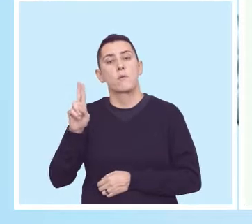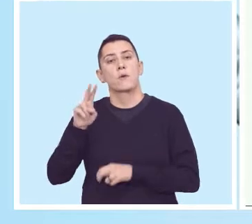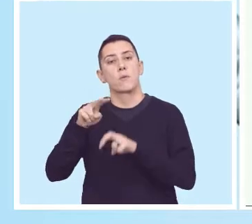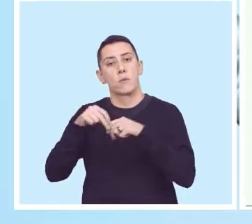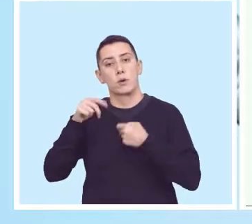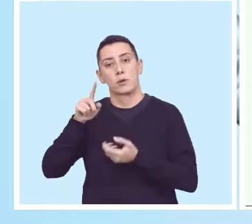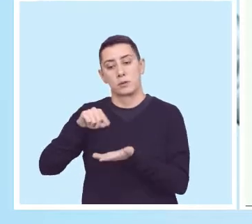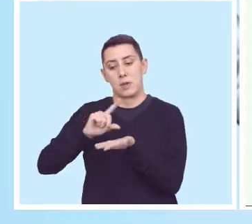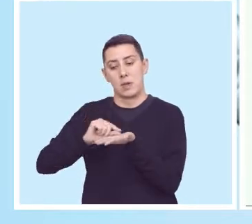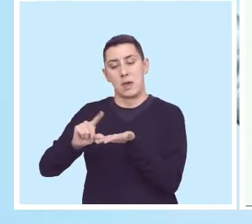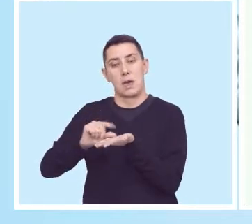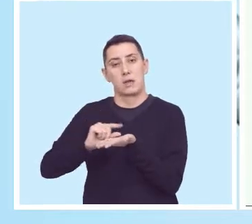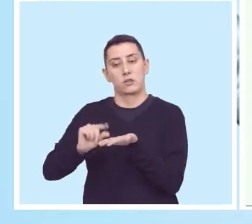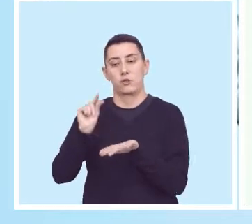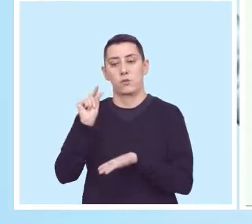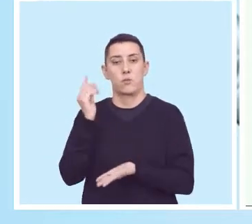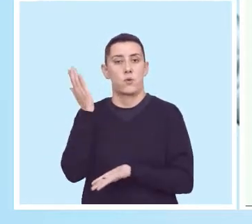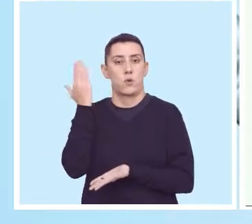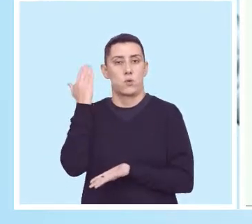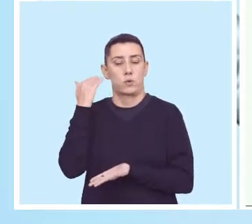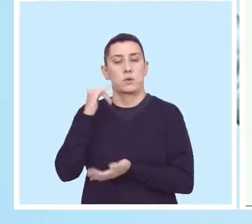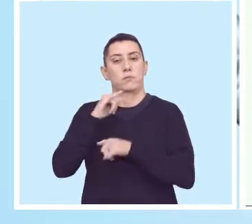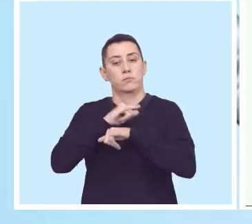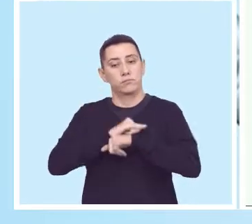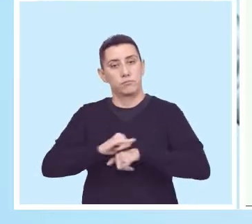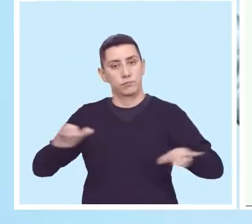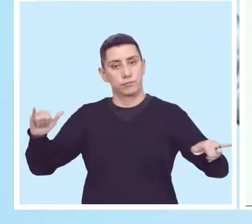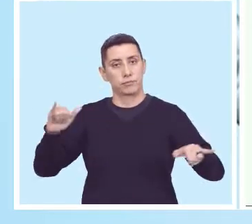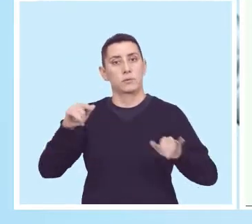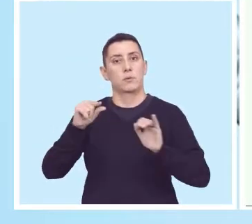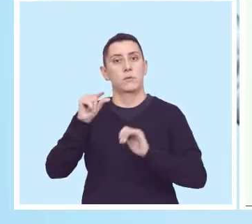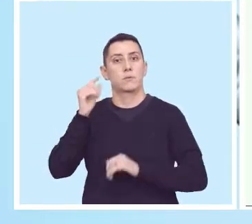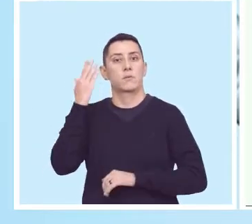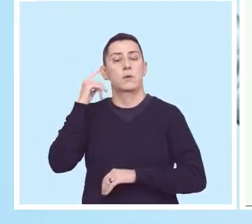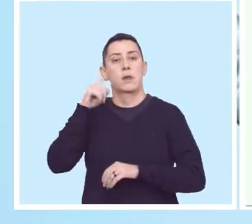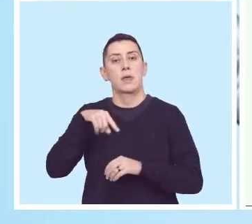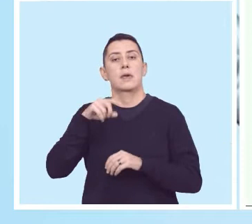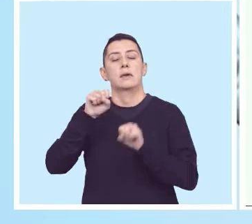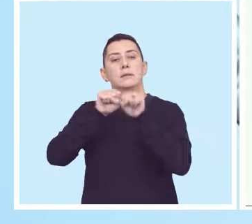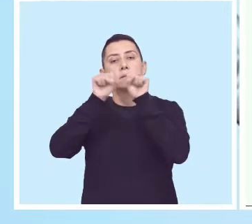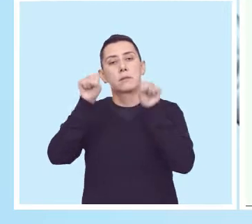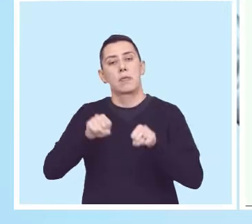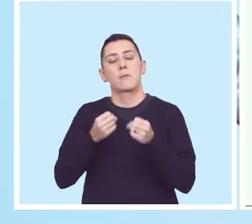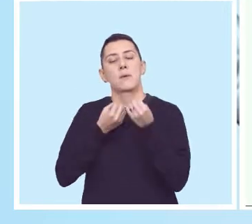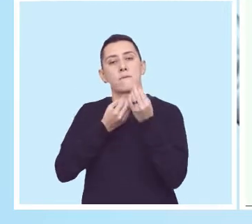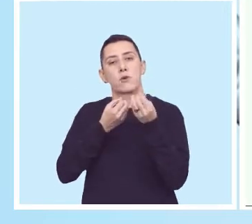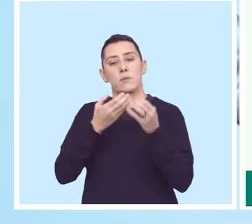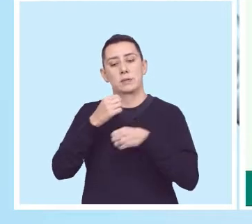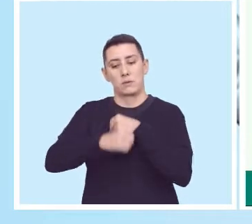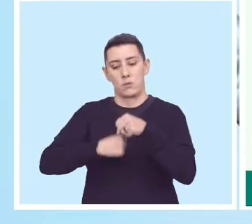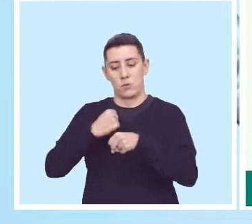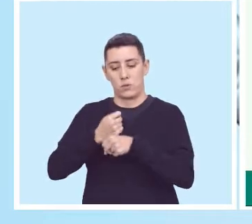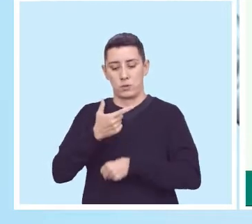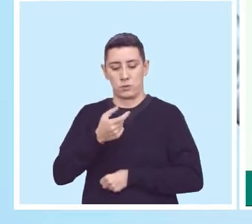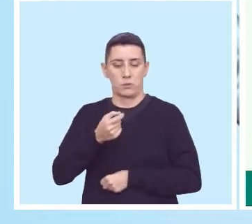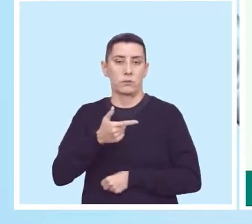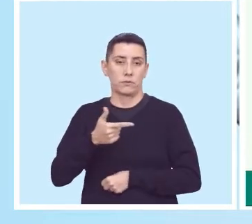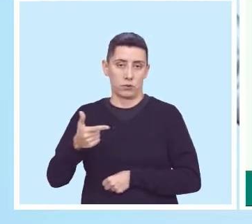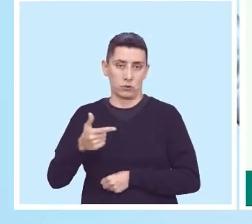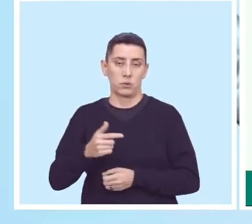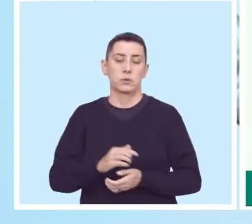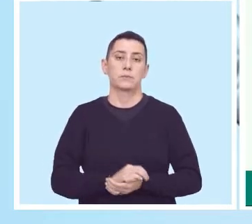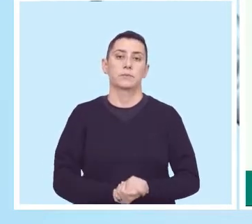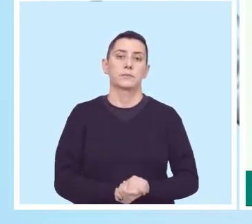foi publicado recentemente no Simpósio Brasileiro de Sistemas de Informação, em 2022. Bom, então,